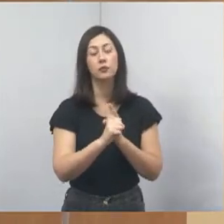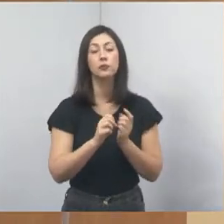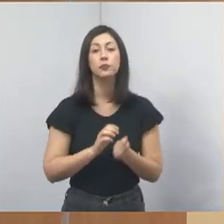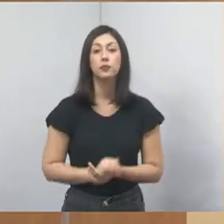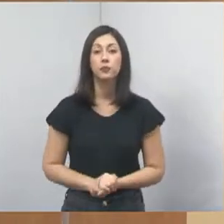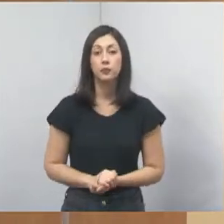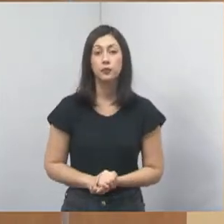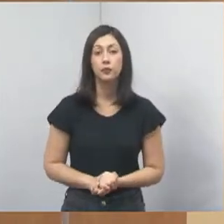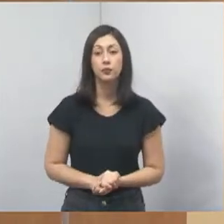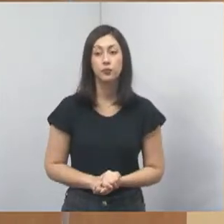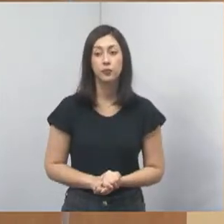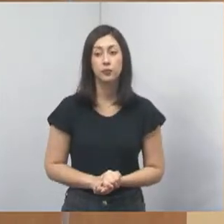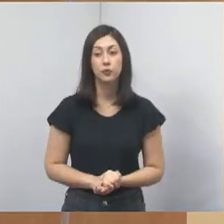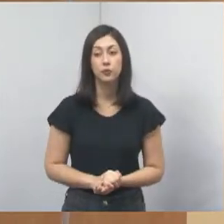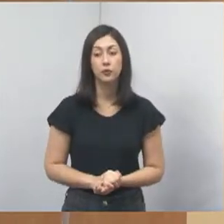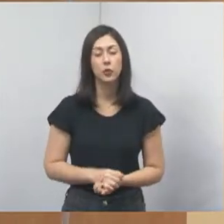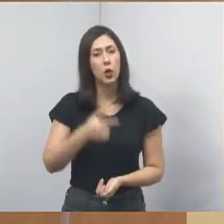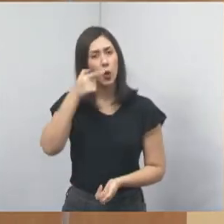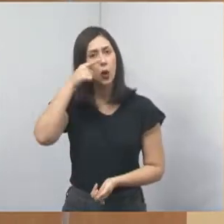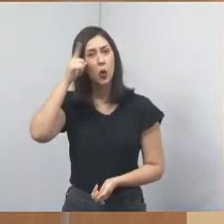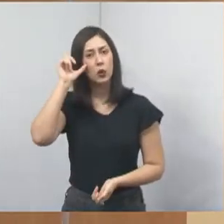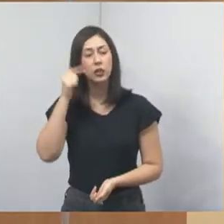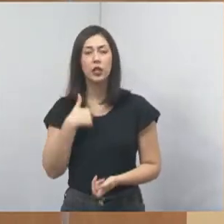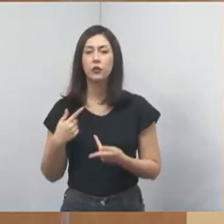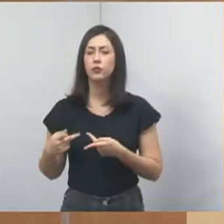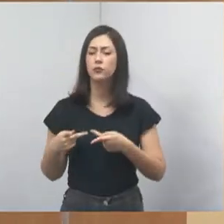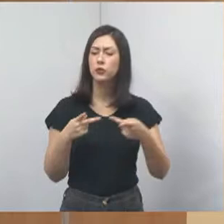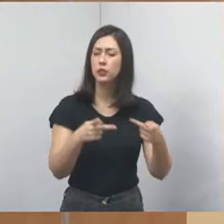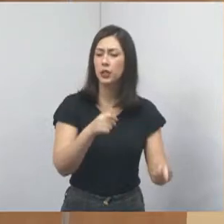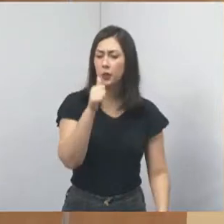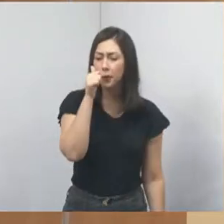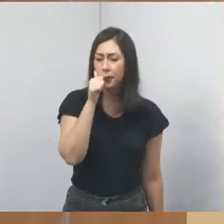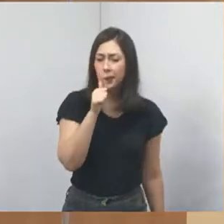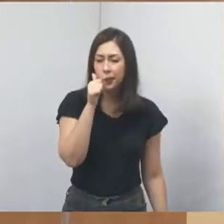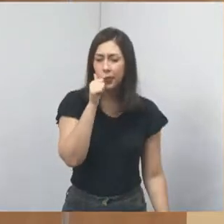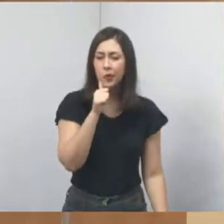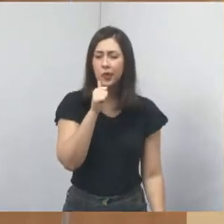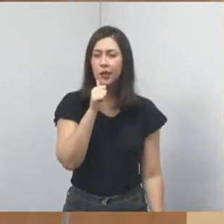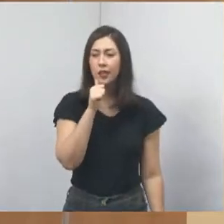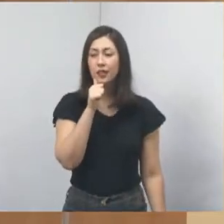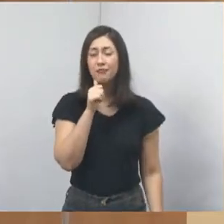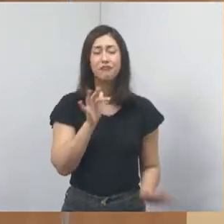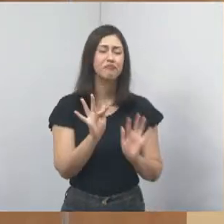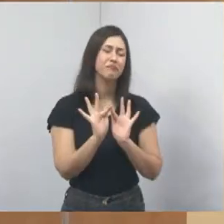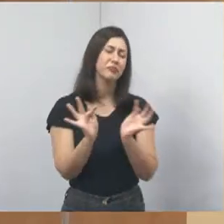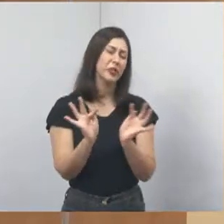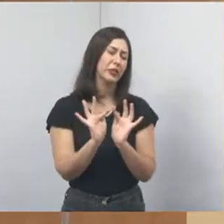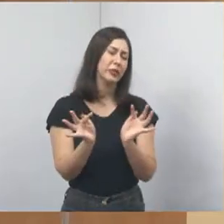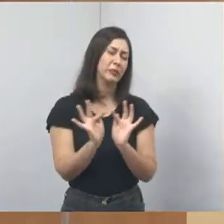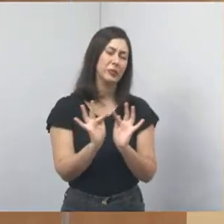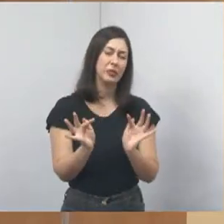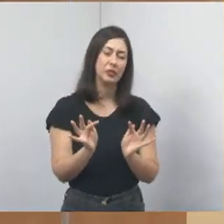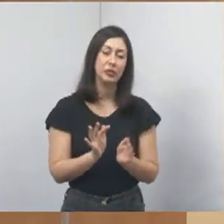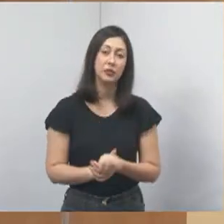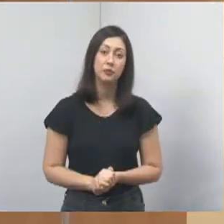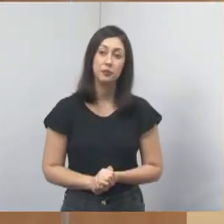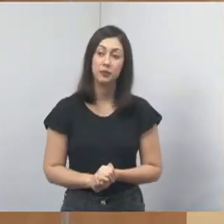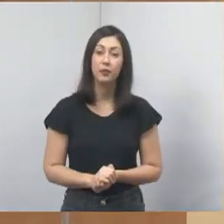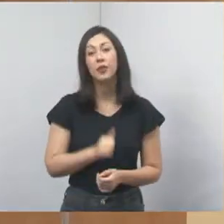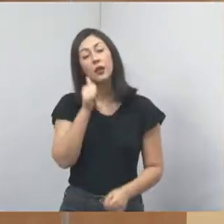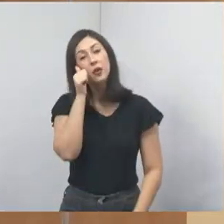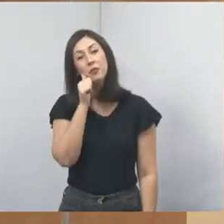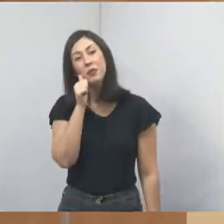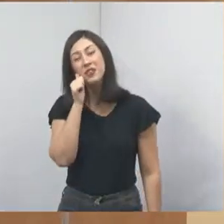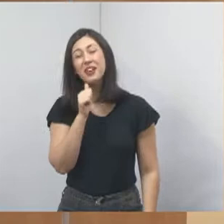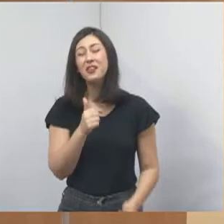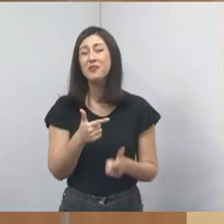realidade. No dia de ontem, fui visitar uma senhora, coisa tão simples, e é uma senhora que